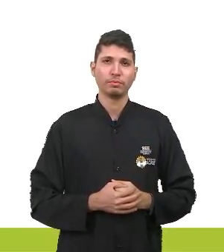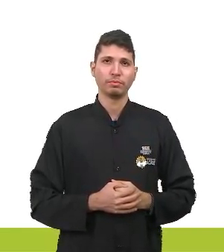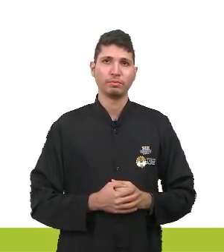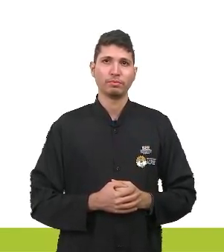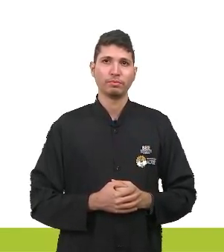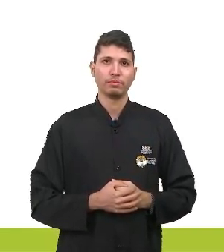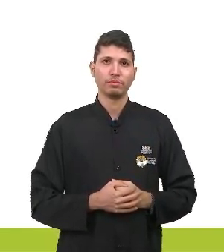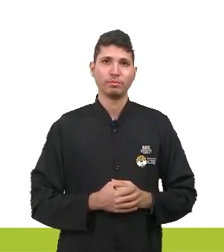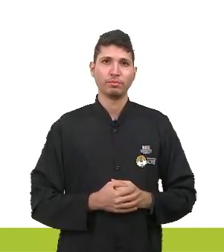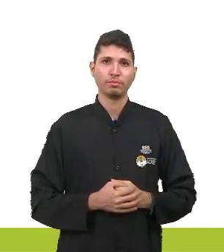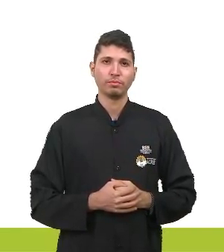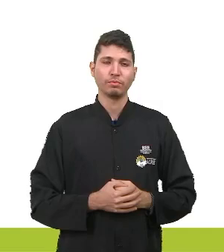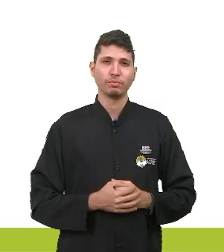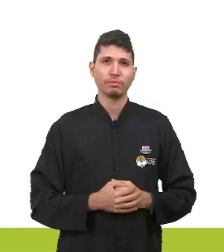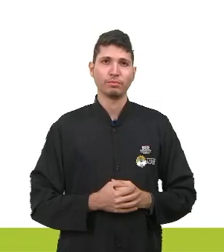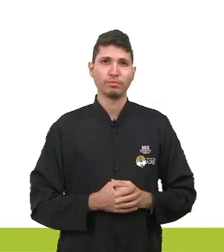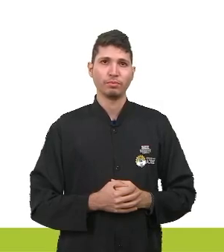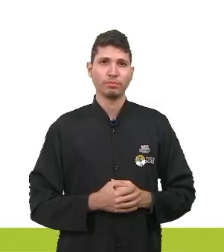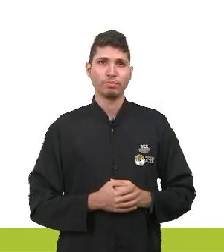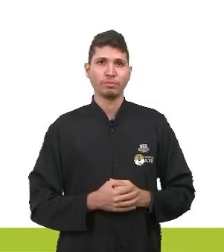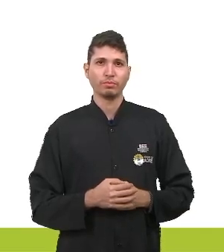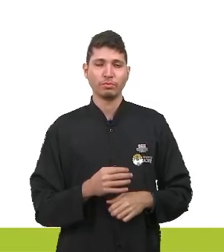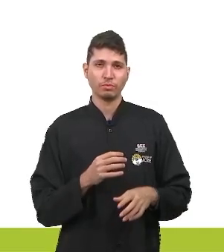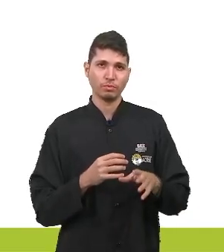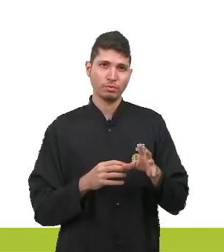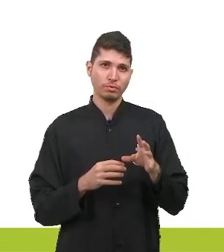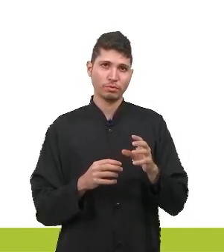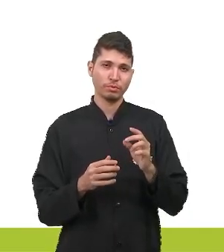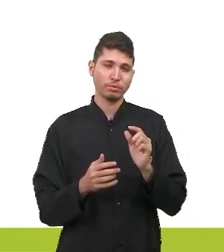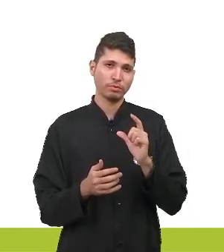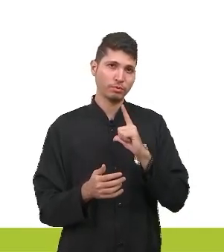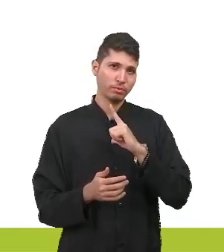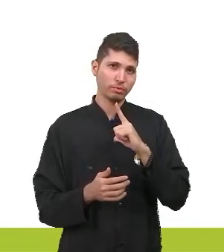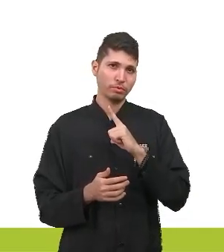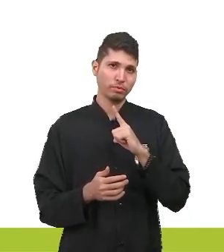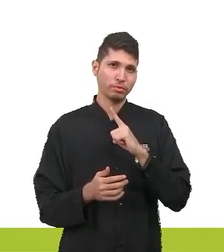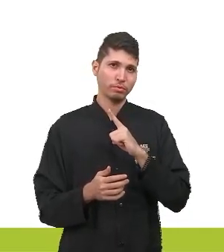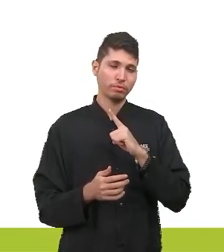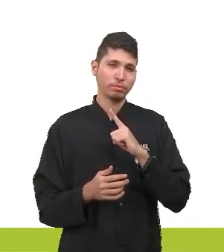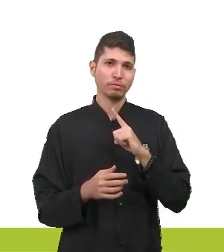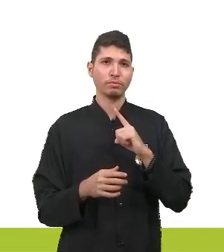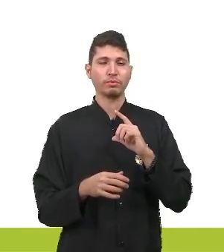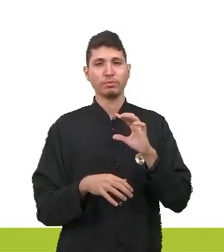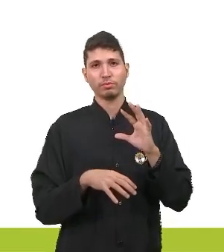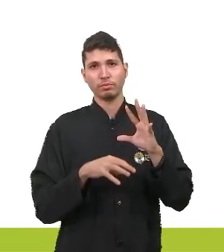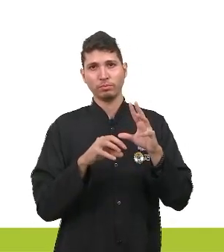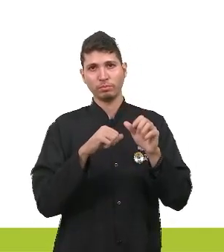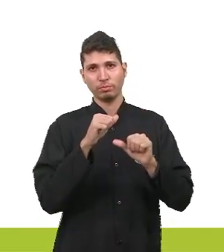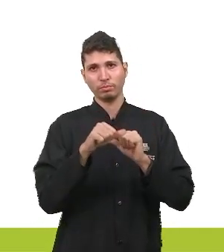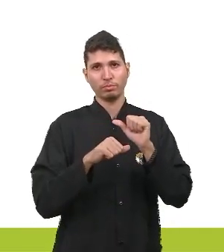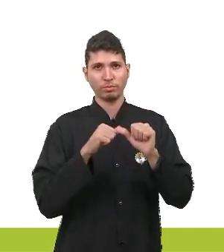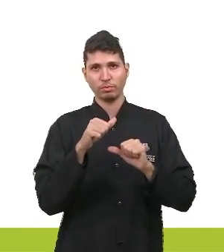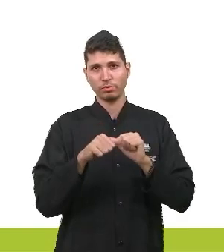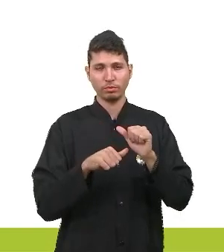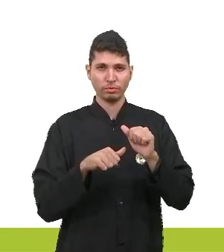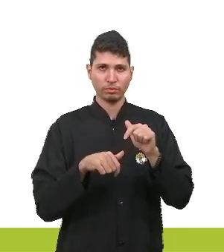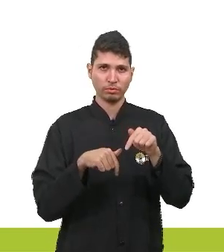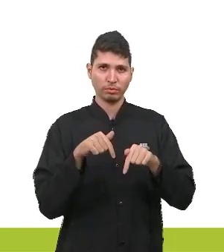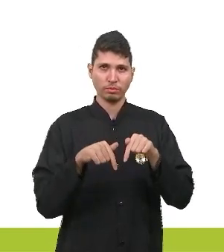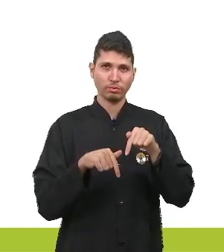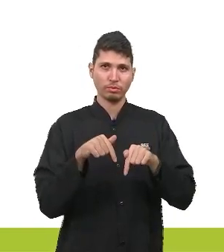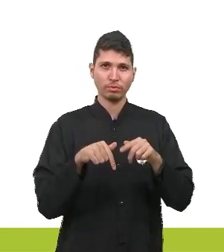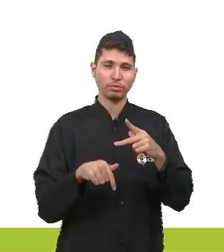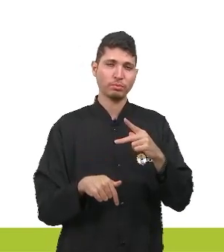particulado, né? Pelos dentes. Houve uma digestão mecânica, mas também houve uma digestão química. A